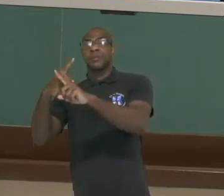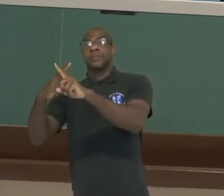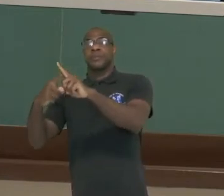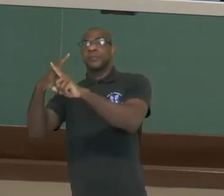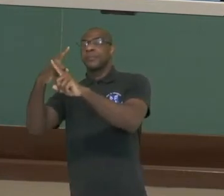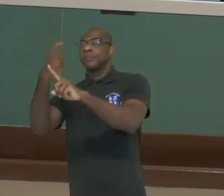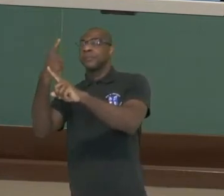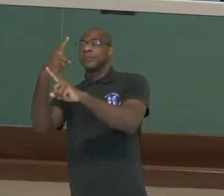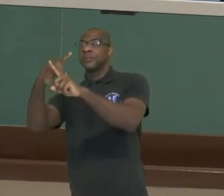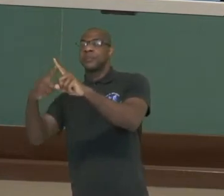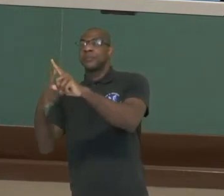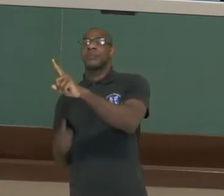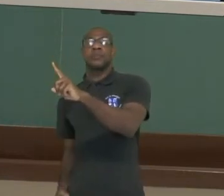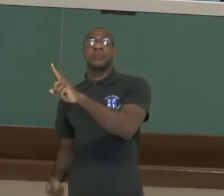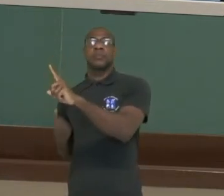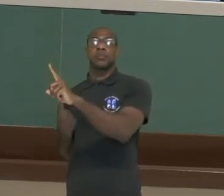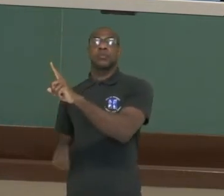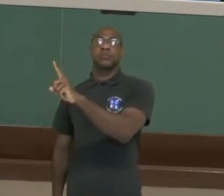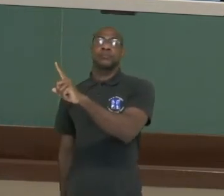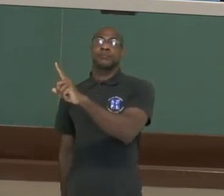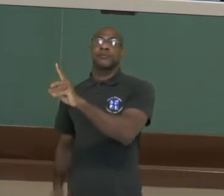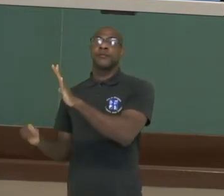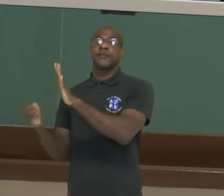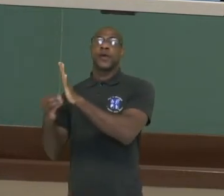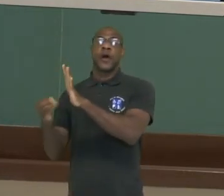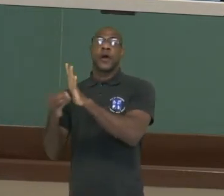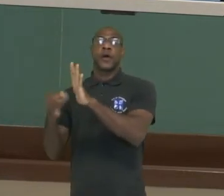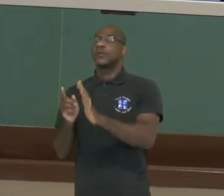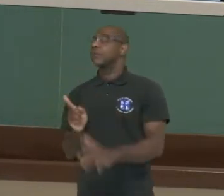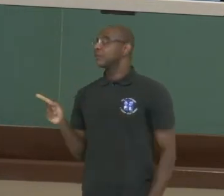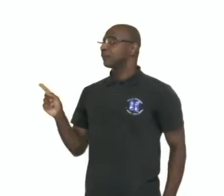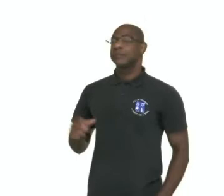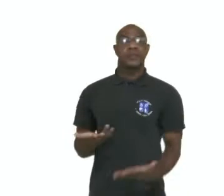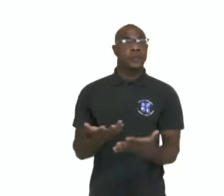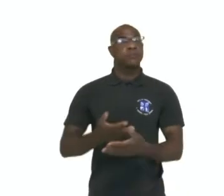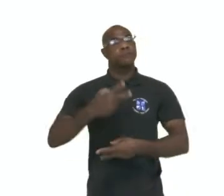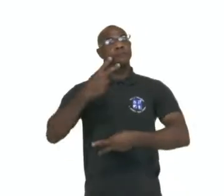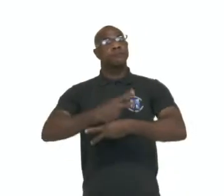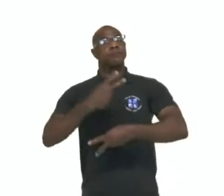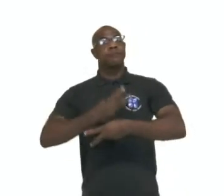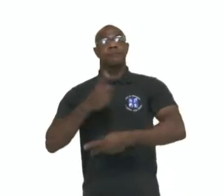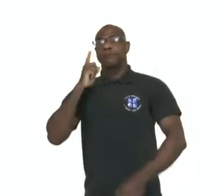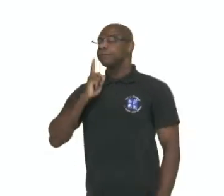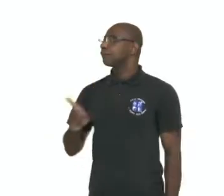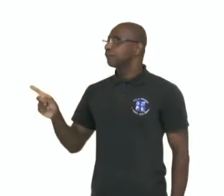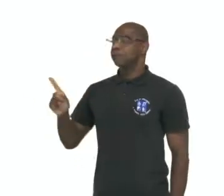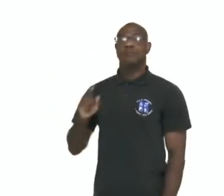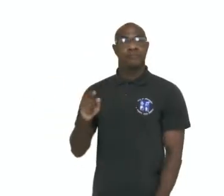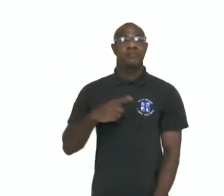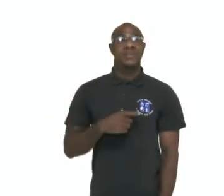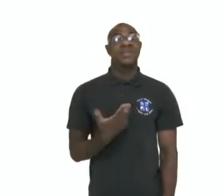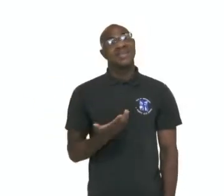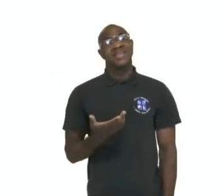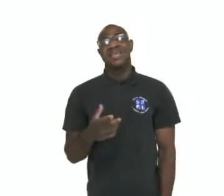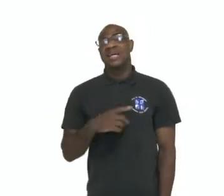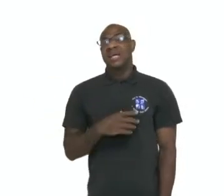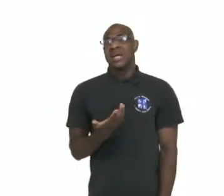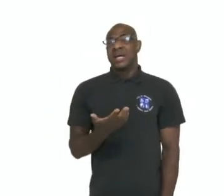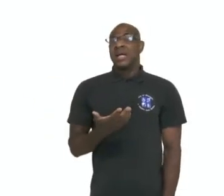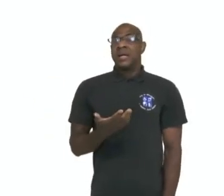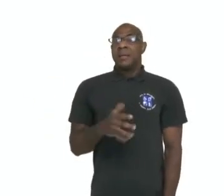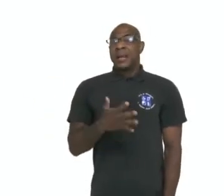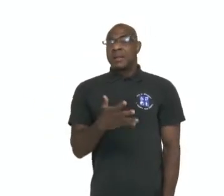aqui. Então, a síndrome de Turner, ela atinge de cada 2.500